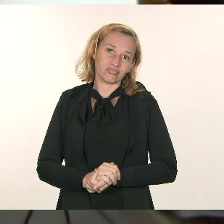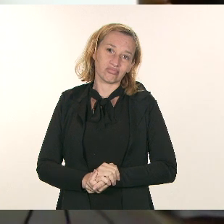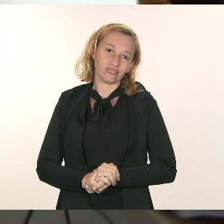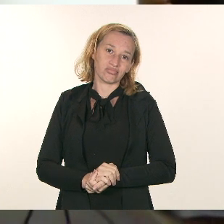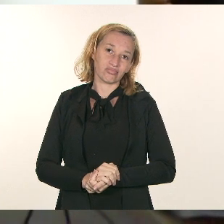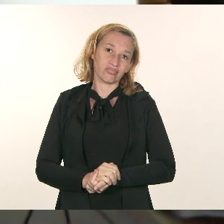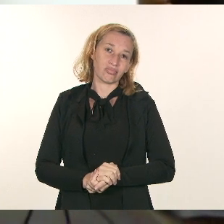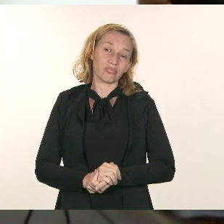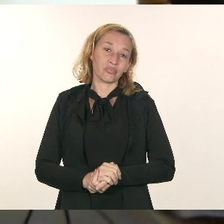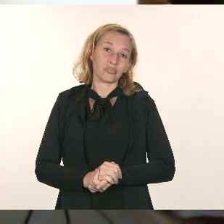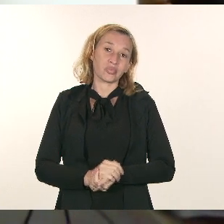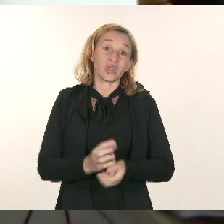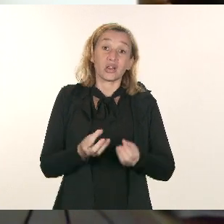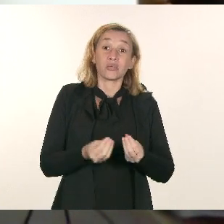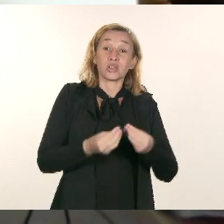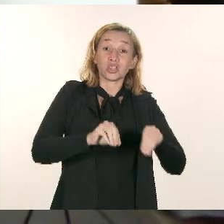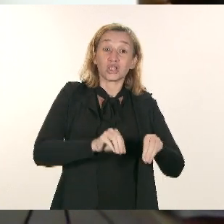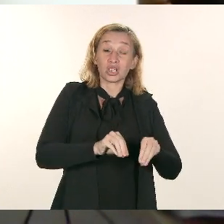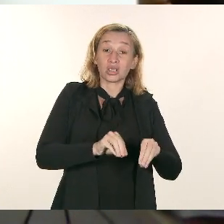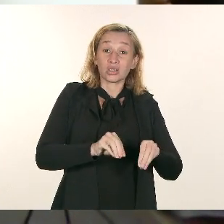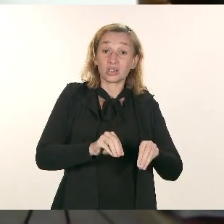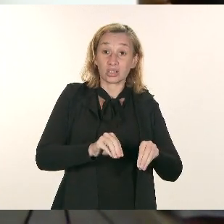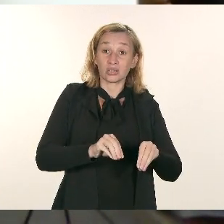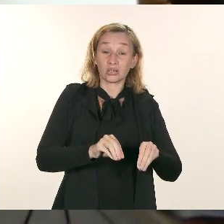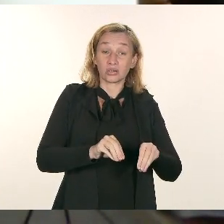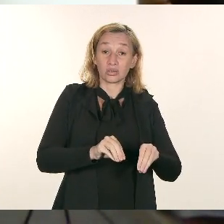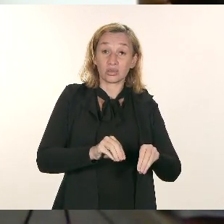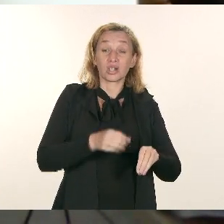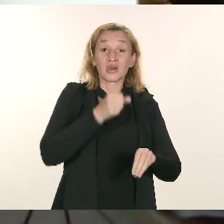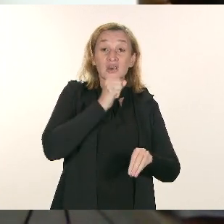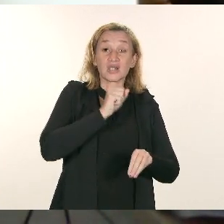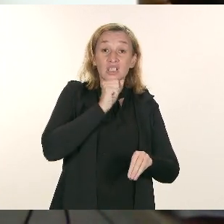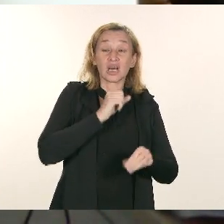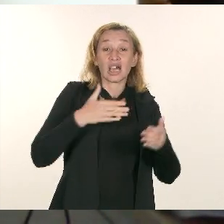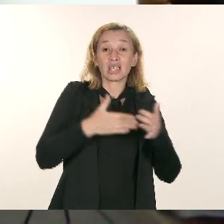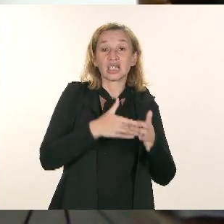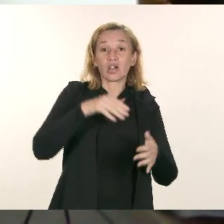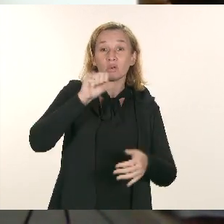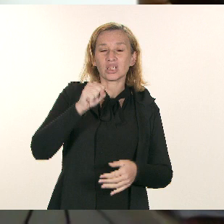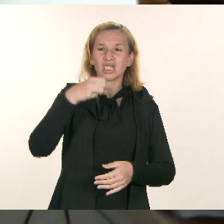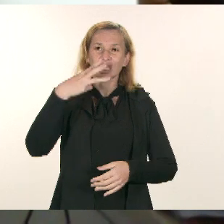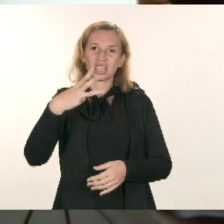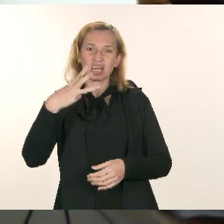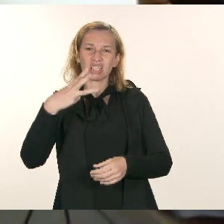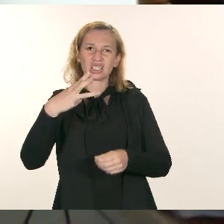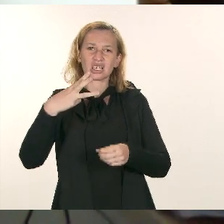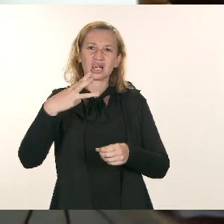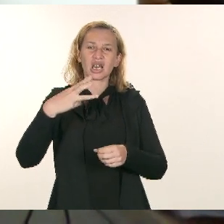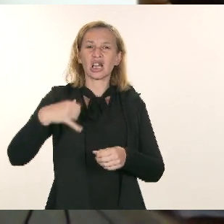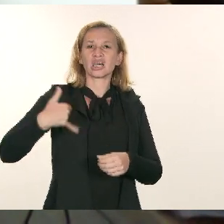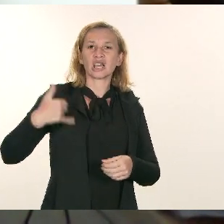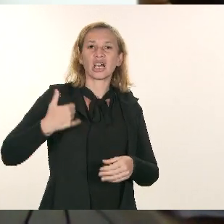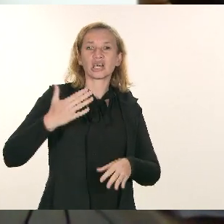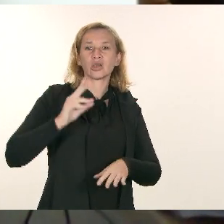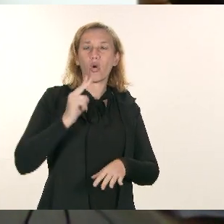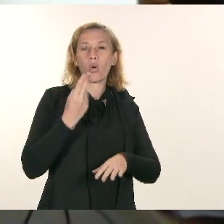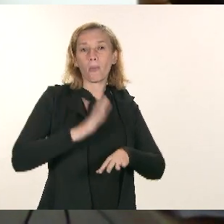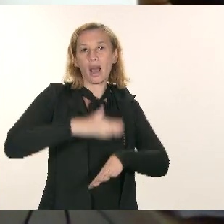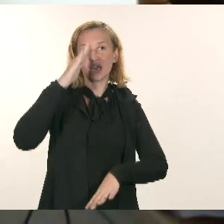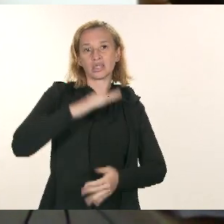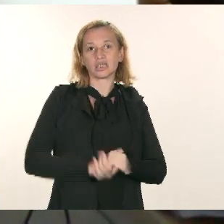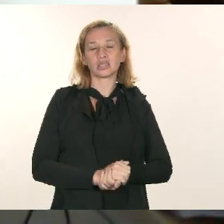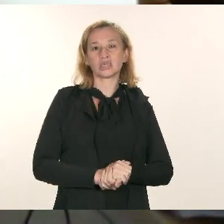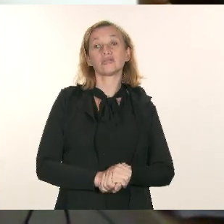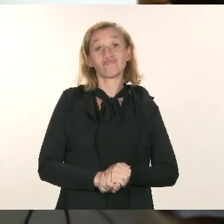atingindo os idosos somente de até 83 anos ou mais. Nós temos que baixar